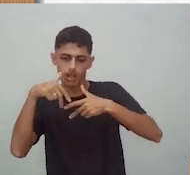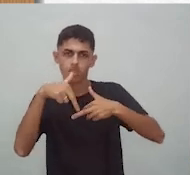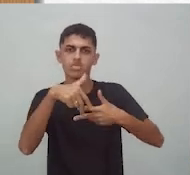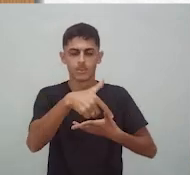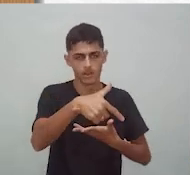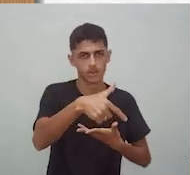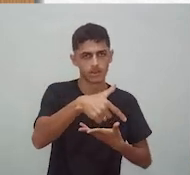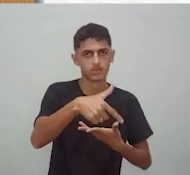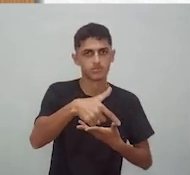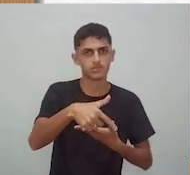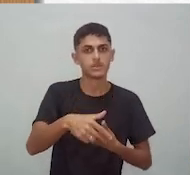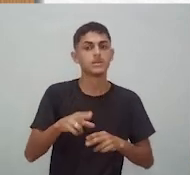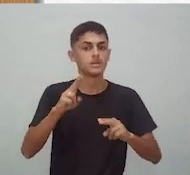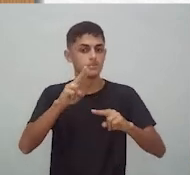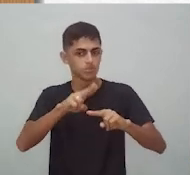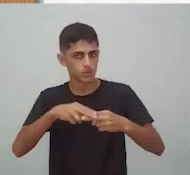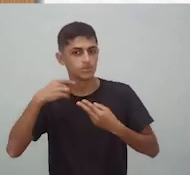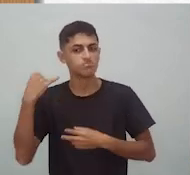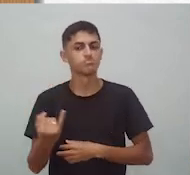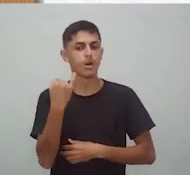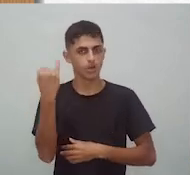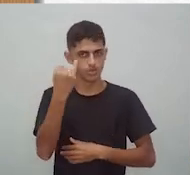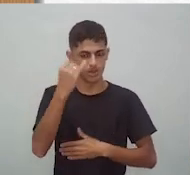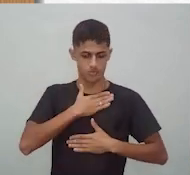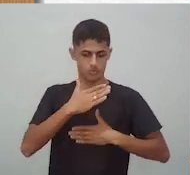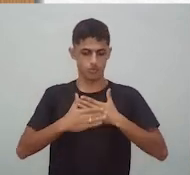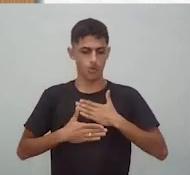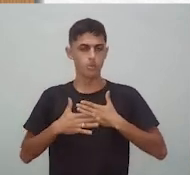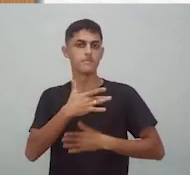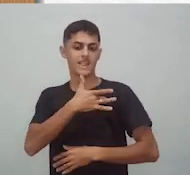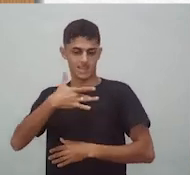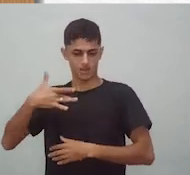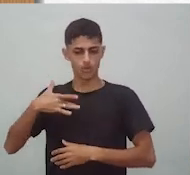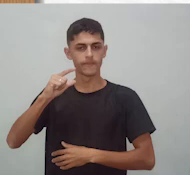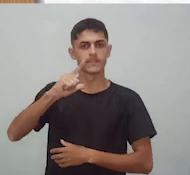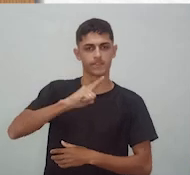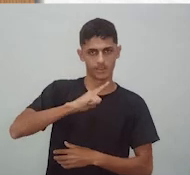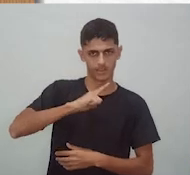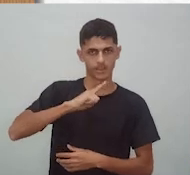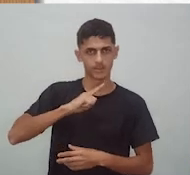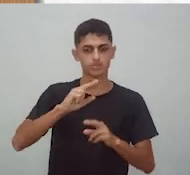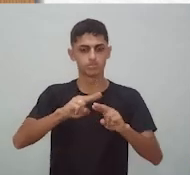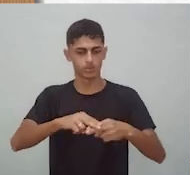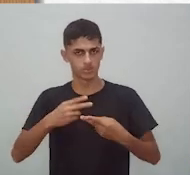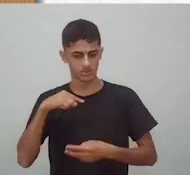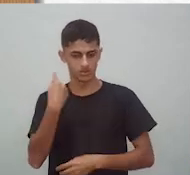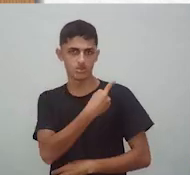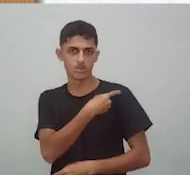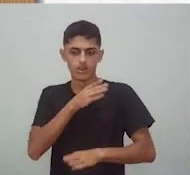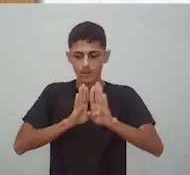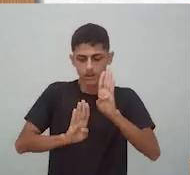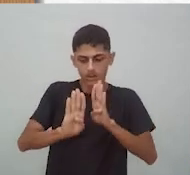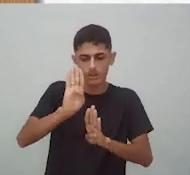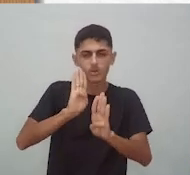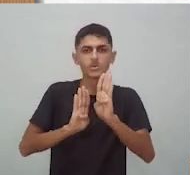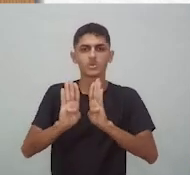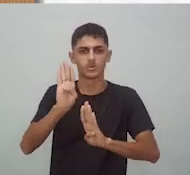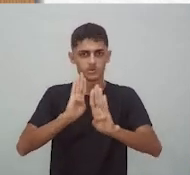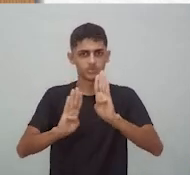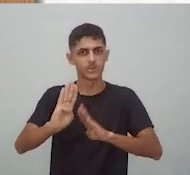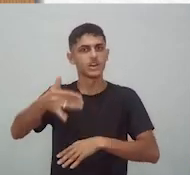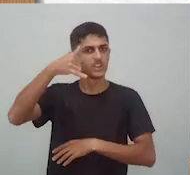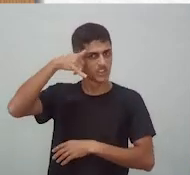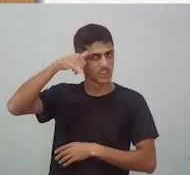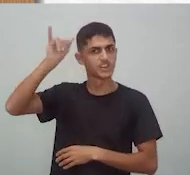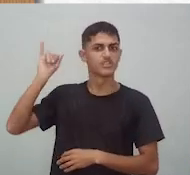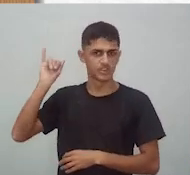que é basicamente a função do nosso corpo estar vivo. Então, para isso a gente tem que zelar muito por ele e